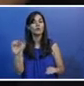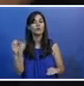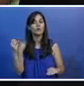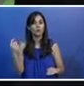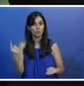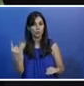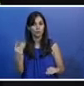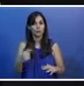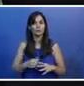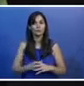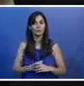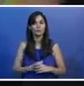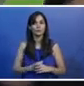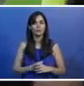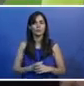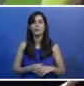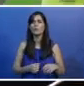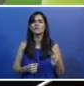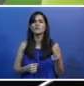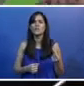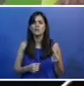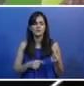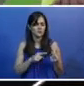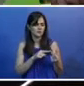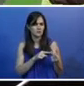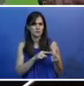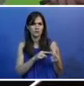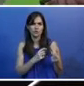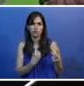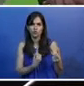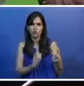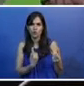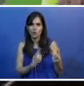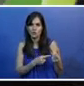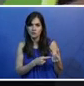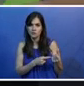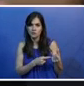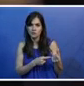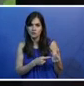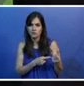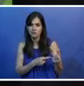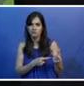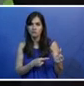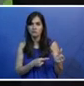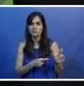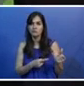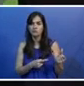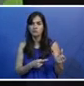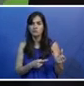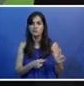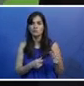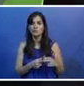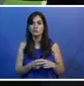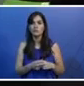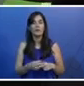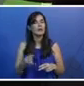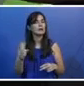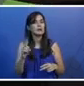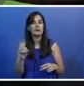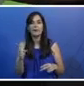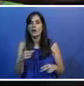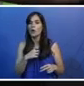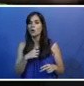YX, coeficiente 1. E o 6, quando ele está sozinho, aí sim, não tem